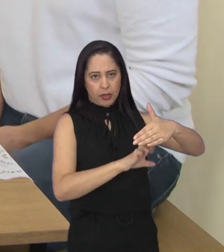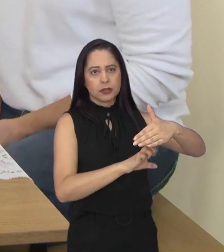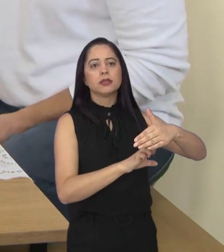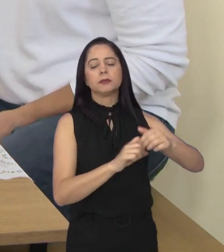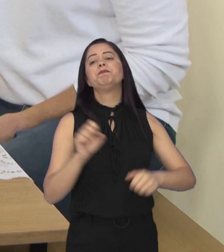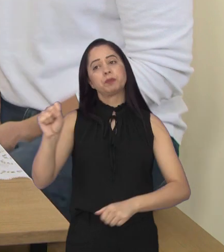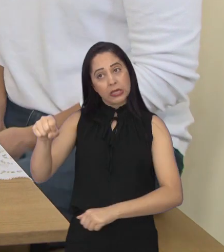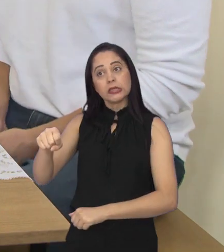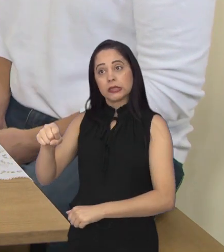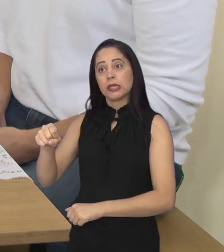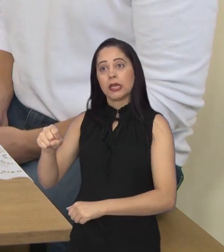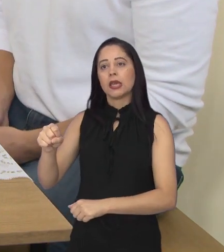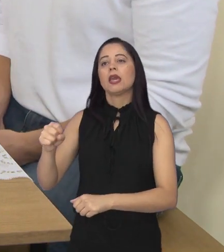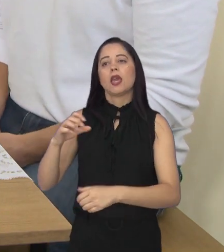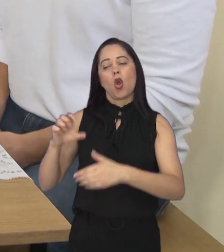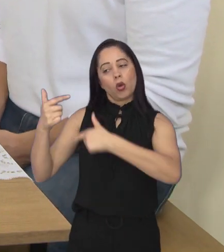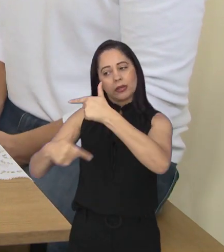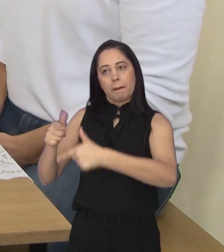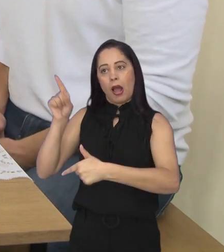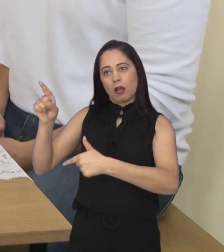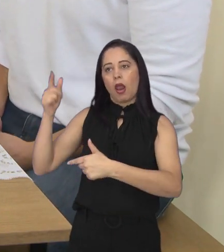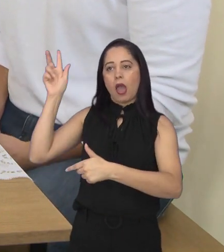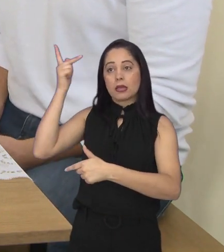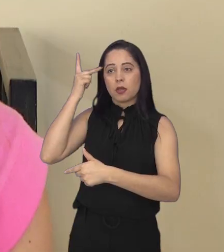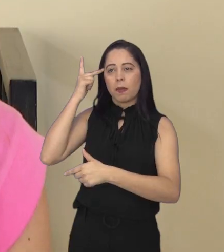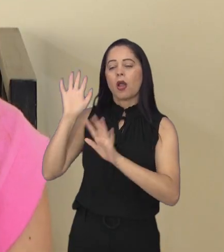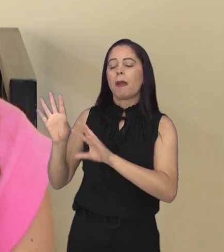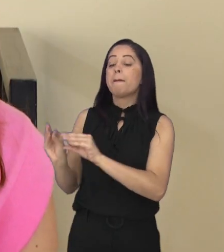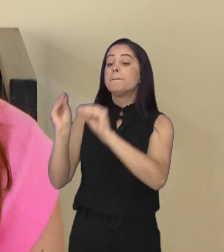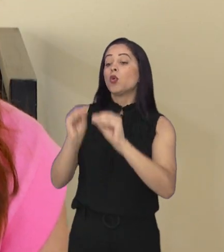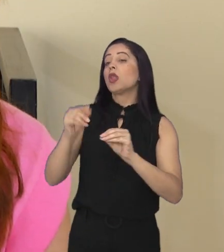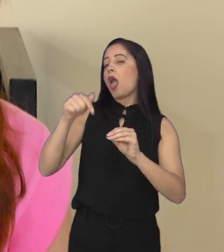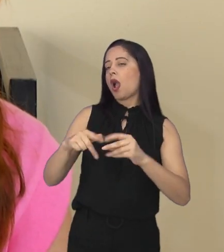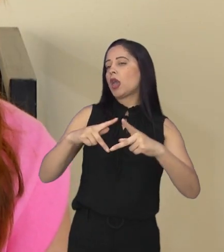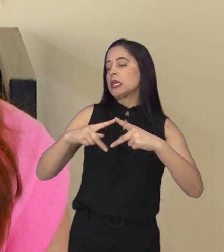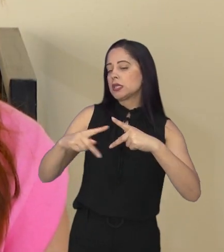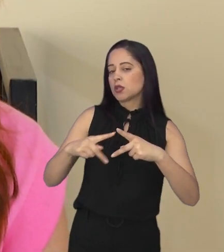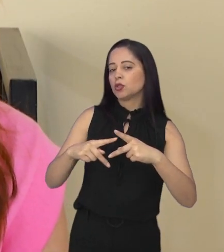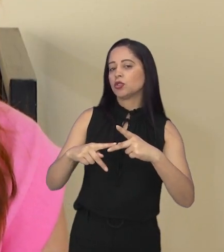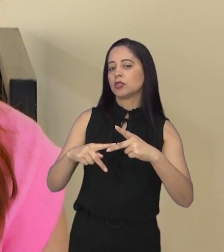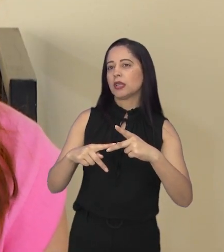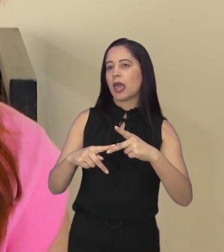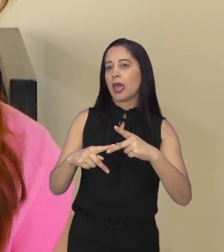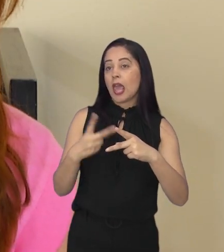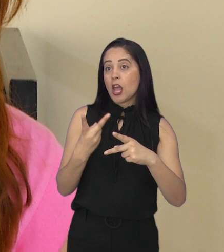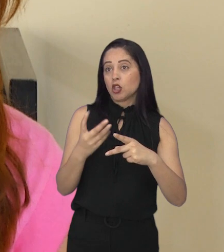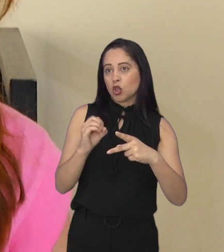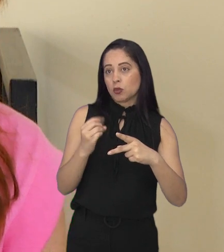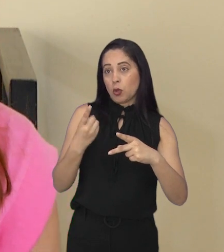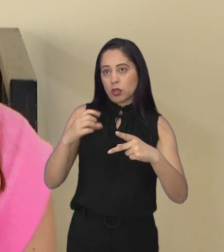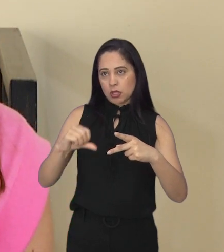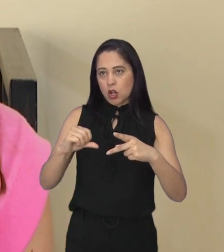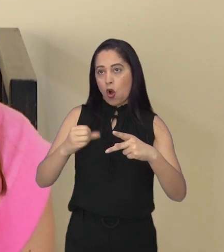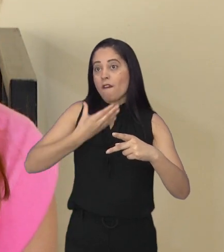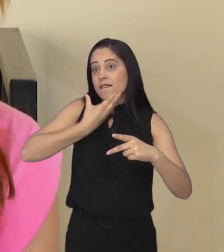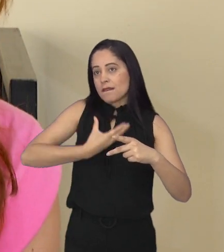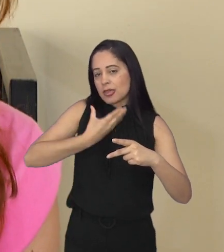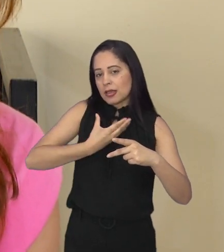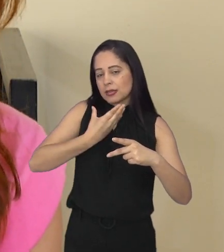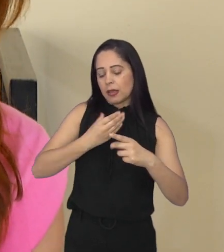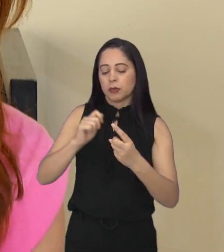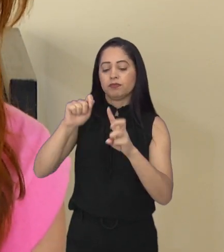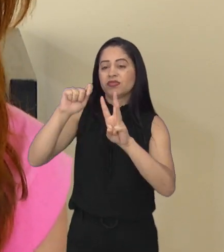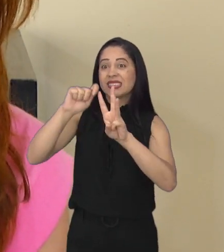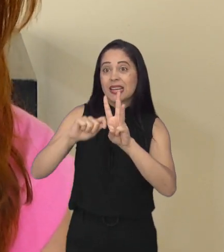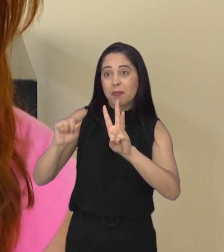Paulo, resolveu vir para o interior para ter uma vida mais tranquila. E aí, a gente chegou aqui em dezembro de 2019, com